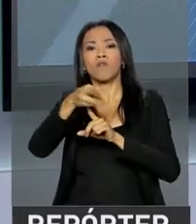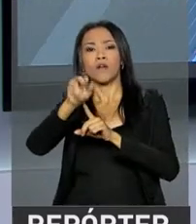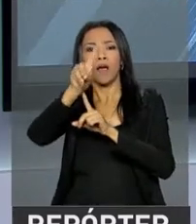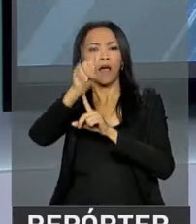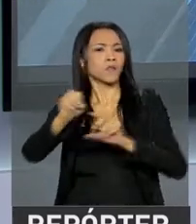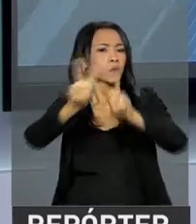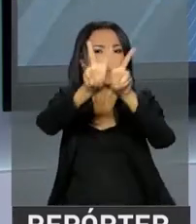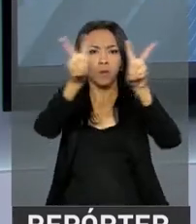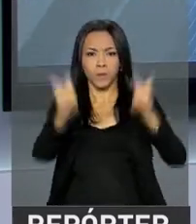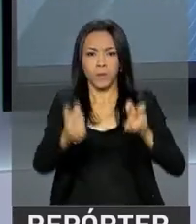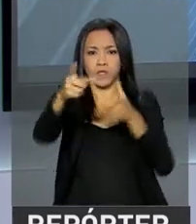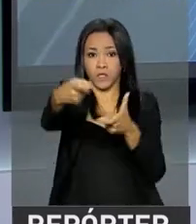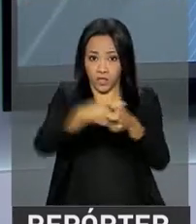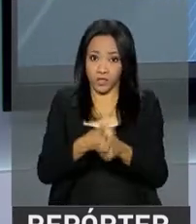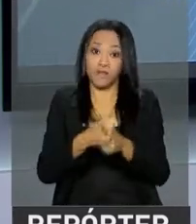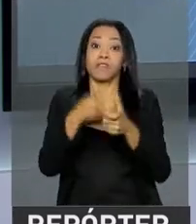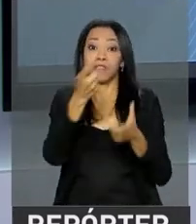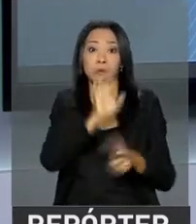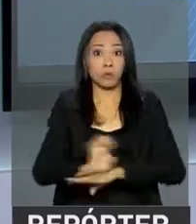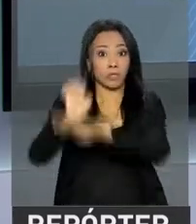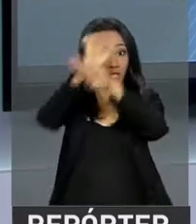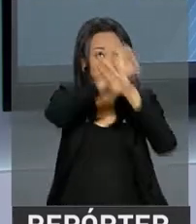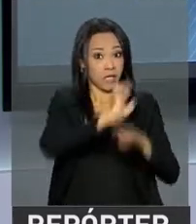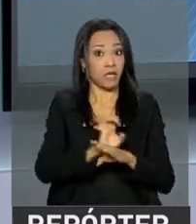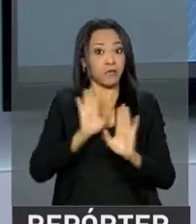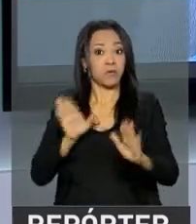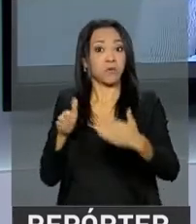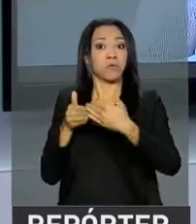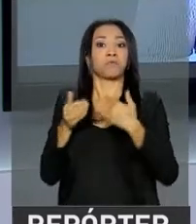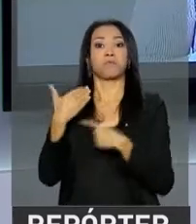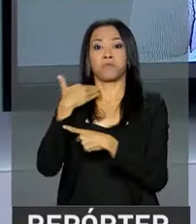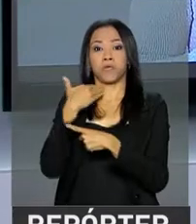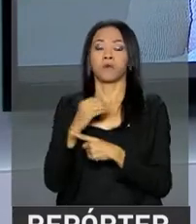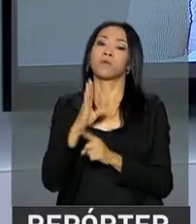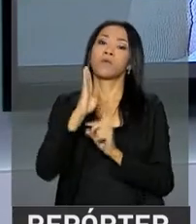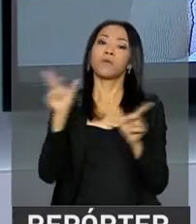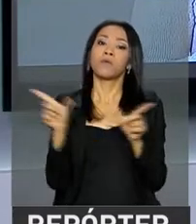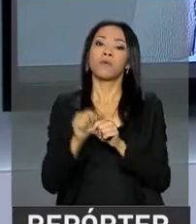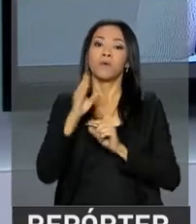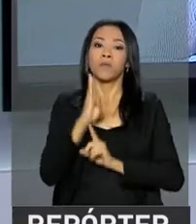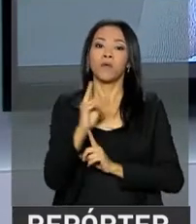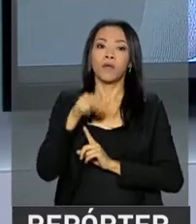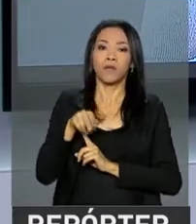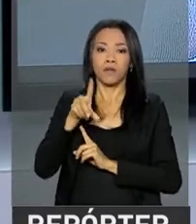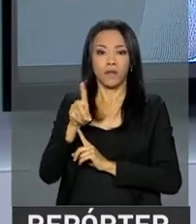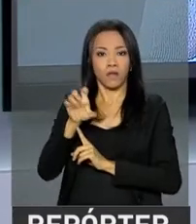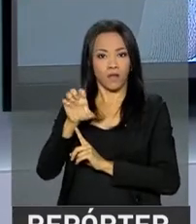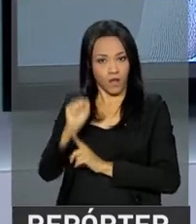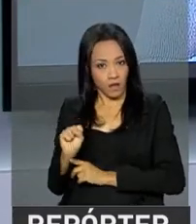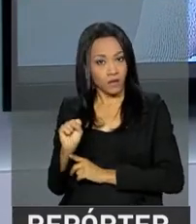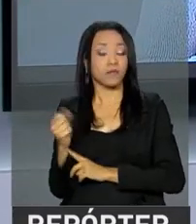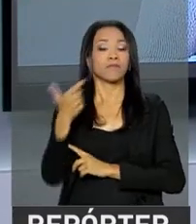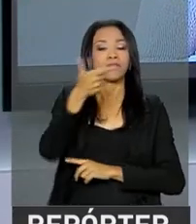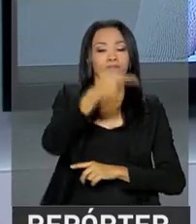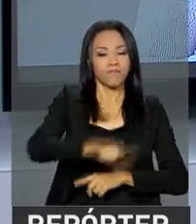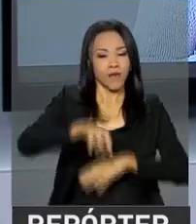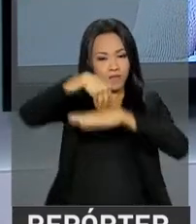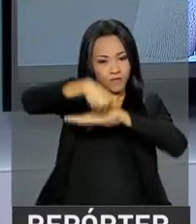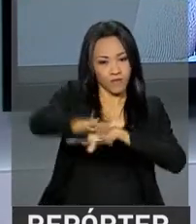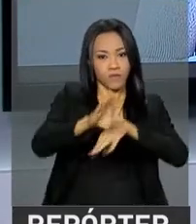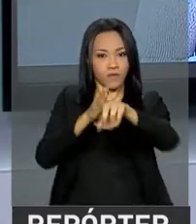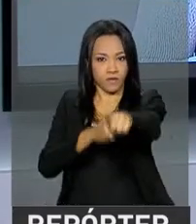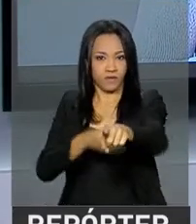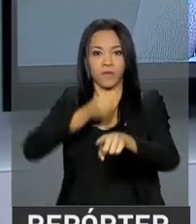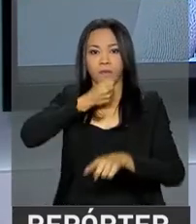com o bnds vamos então conversar com a repórter maria que no pico está lá no palácio canal traz mais informações pra gente ao